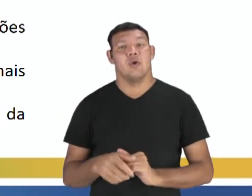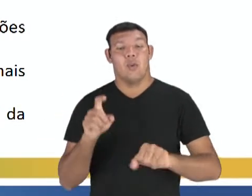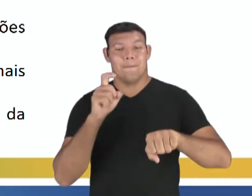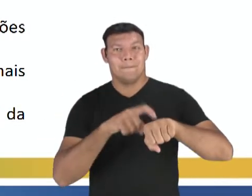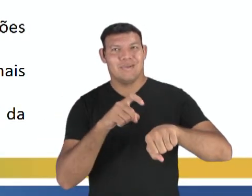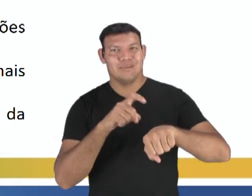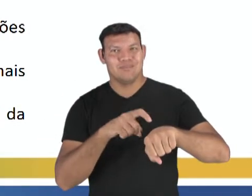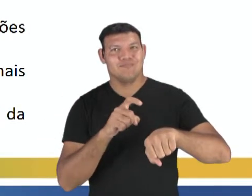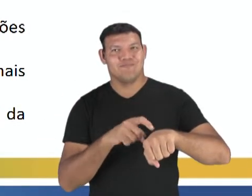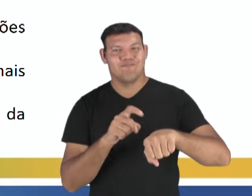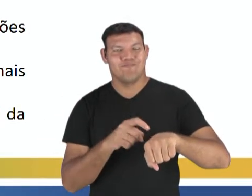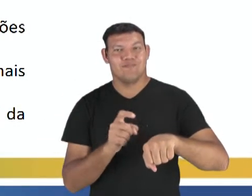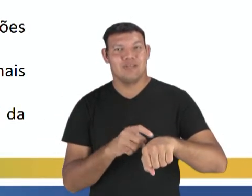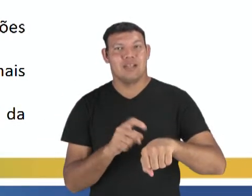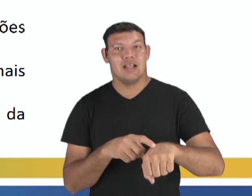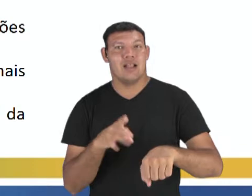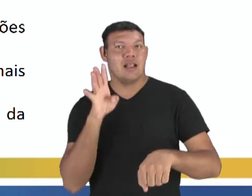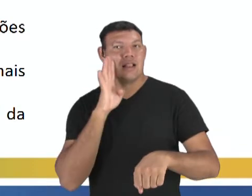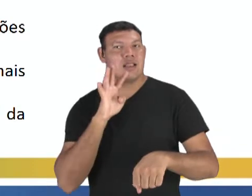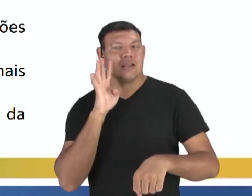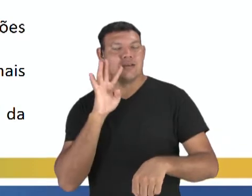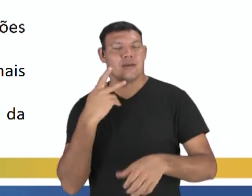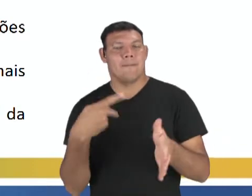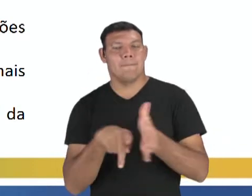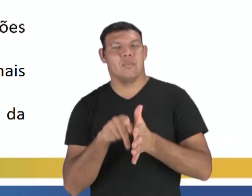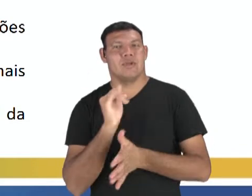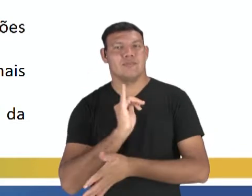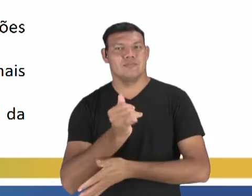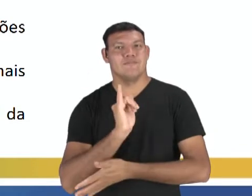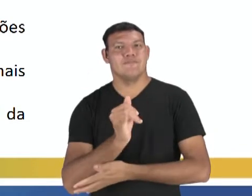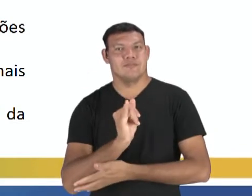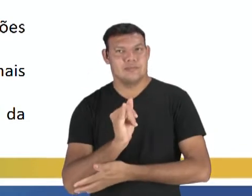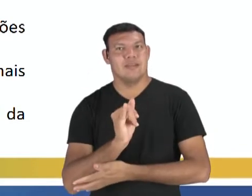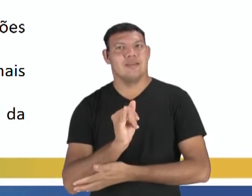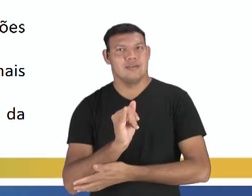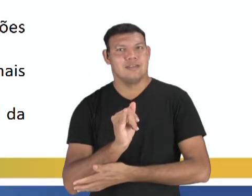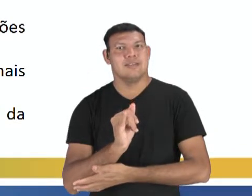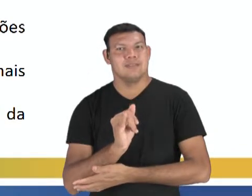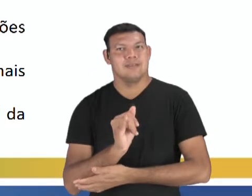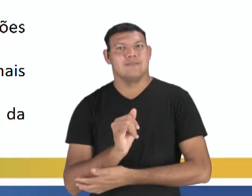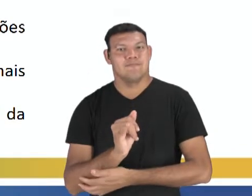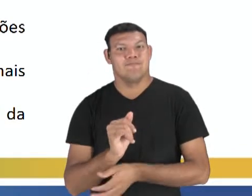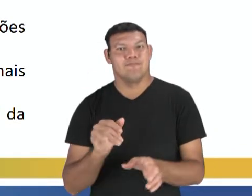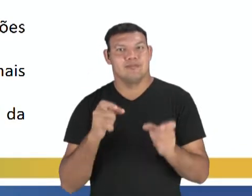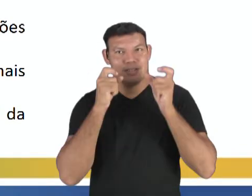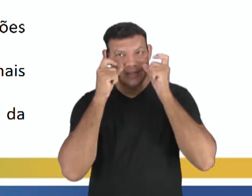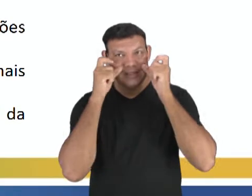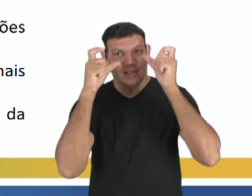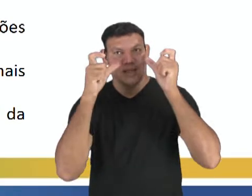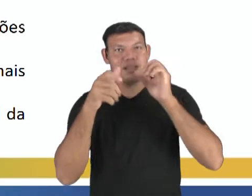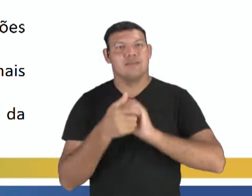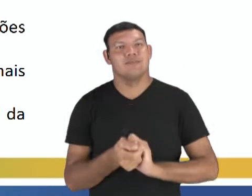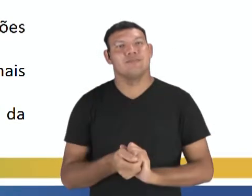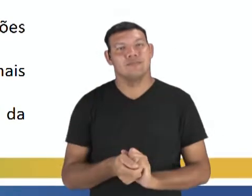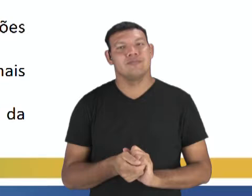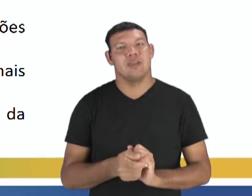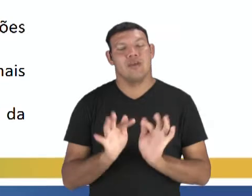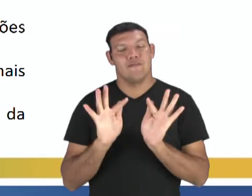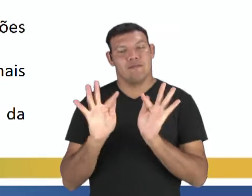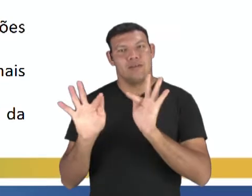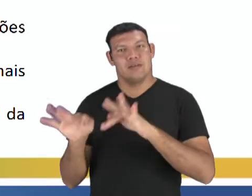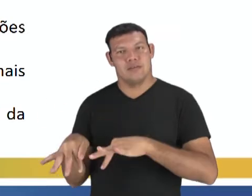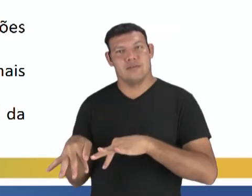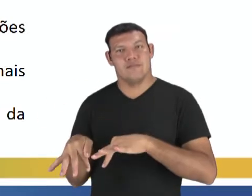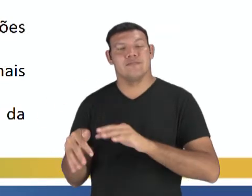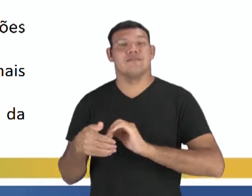o momento mais emocionante da narrativa, aquele momento que gera um frisson. Desfecho, também